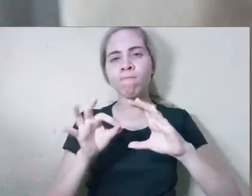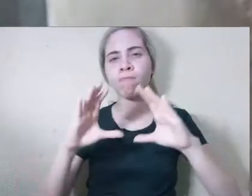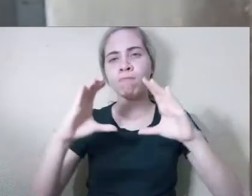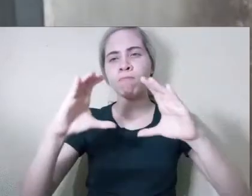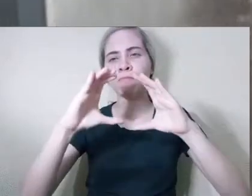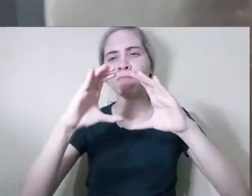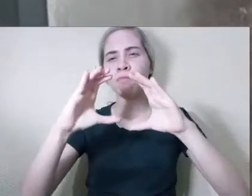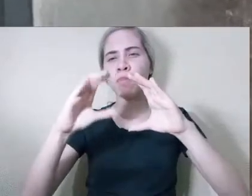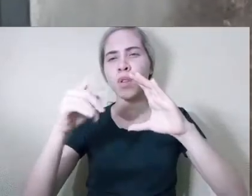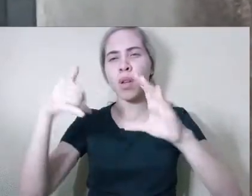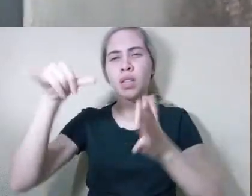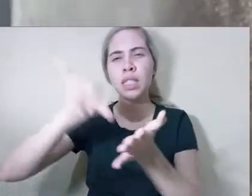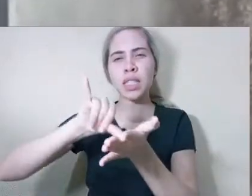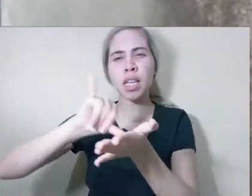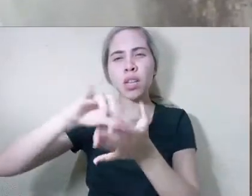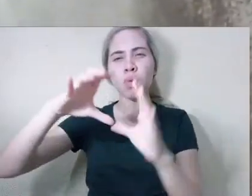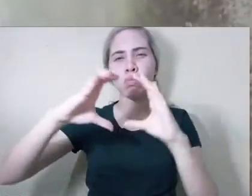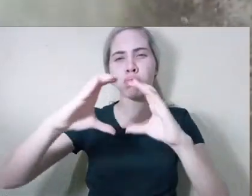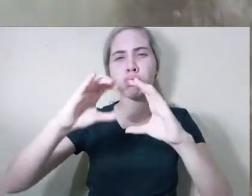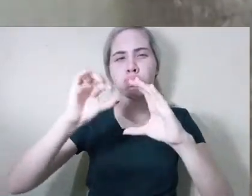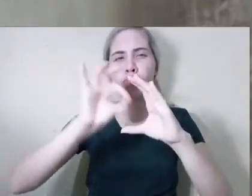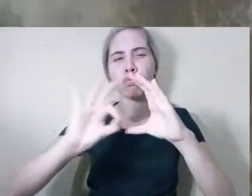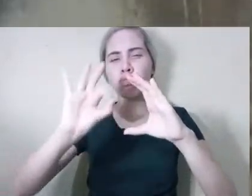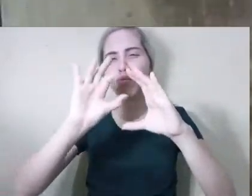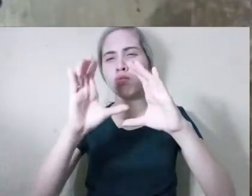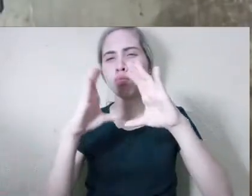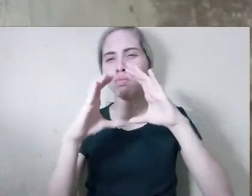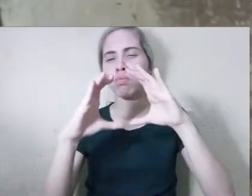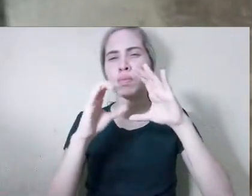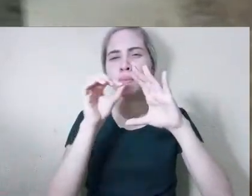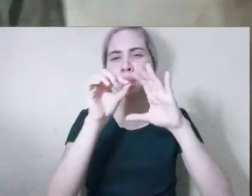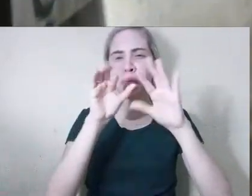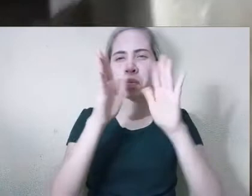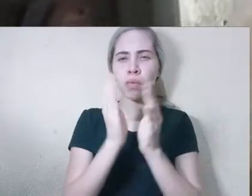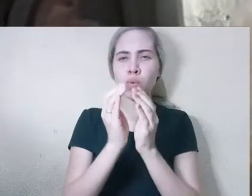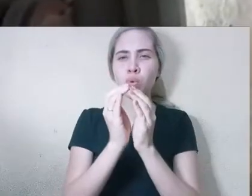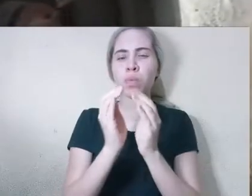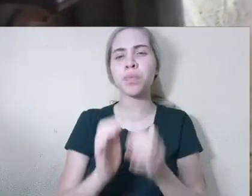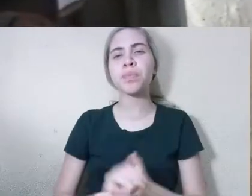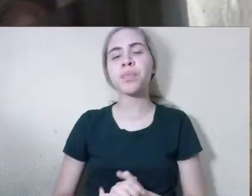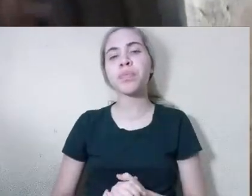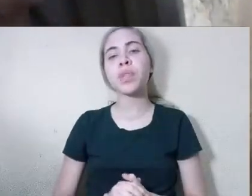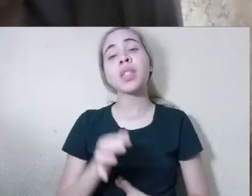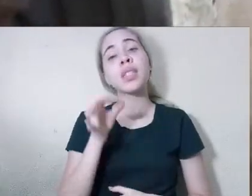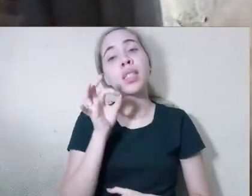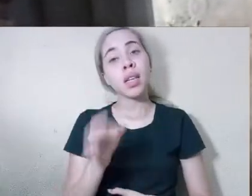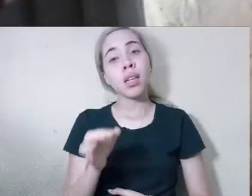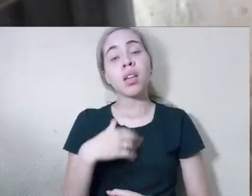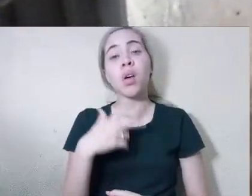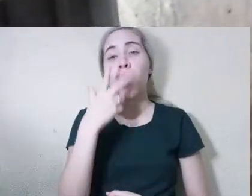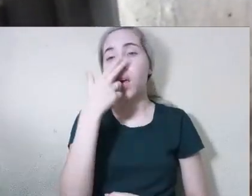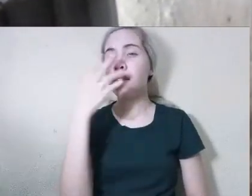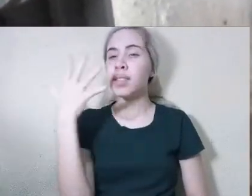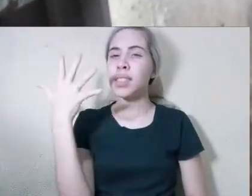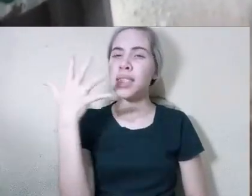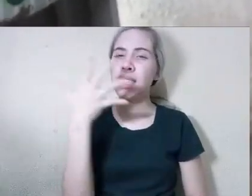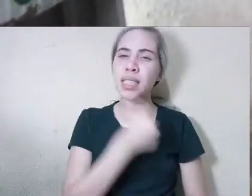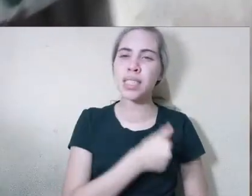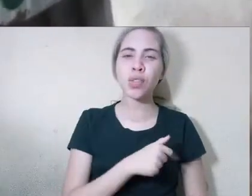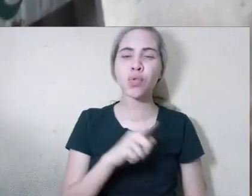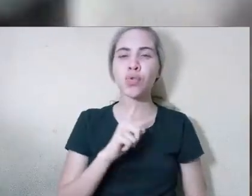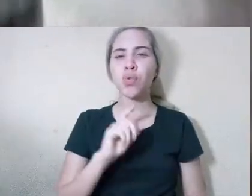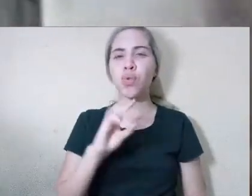bem mais do que o eixo. Só o mancal, né? Só o mancal. É, isso. Beleza. Olha aqui, eu acho lindo esses marteletes,